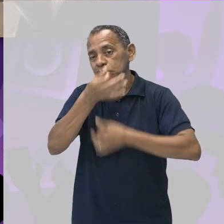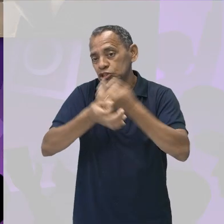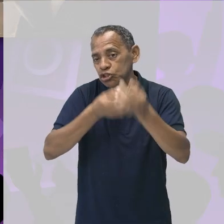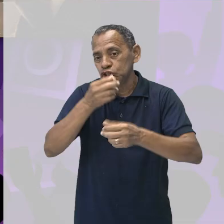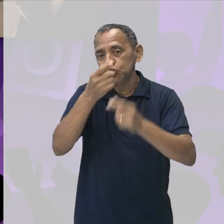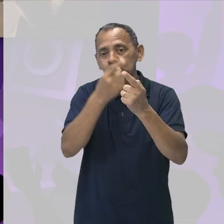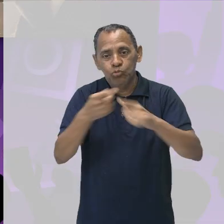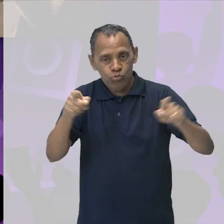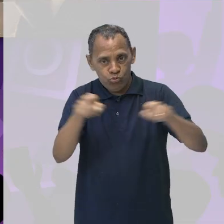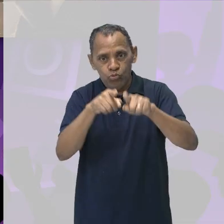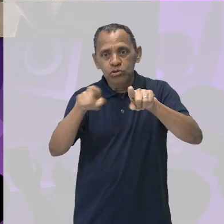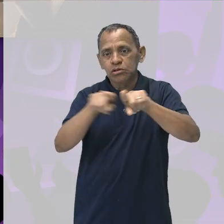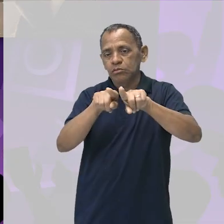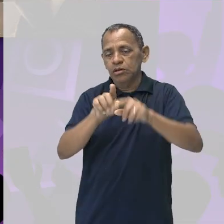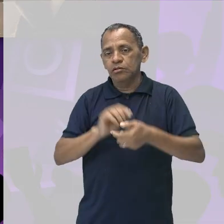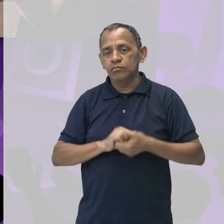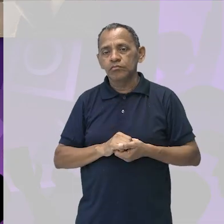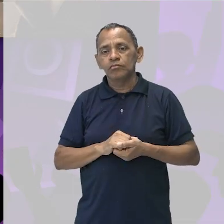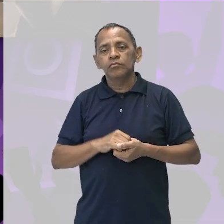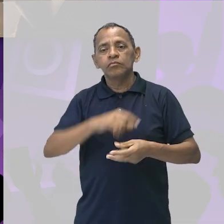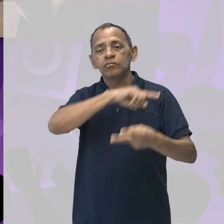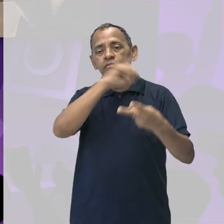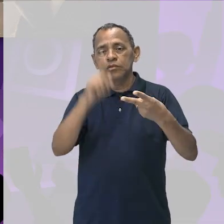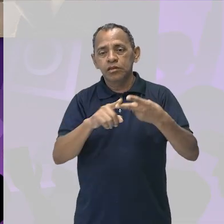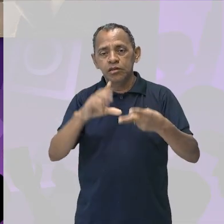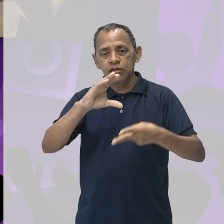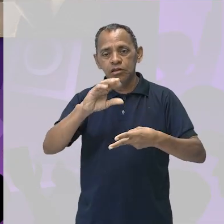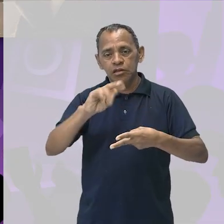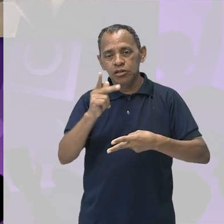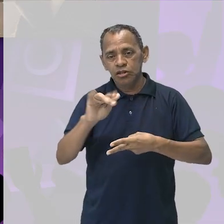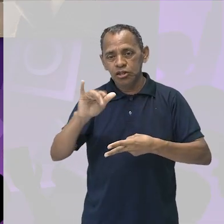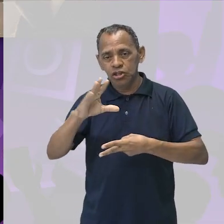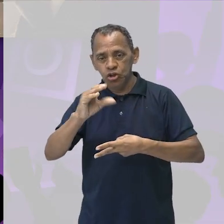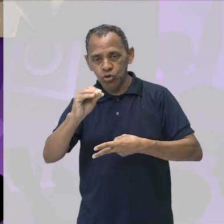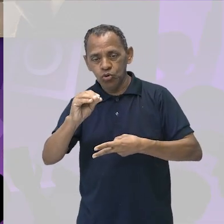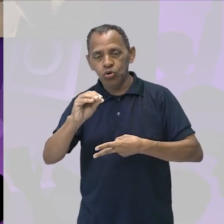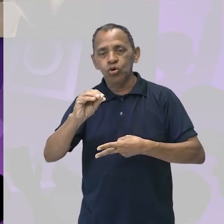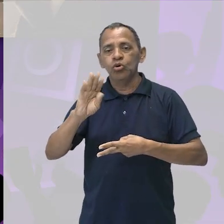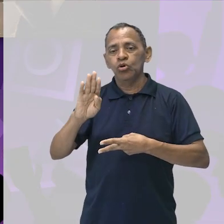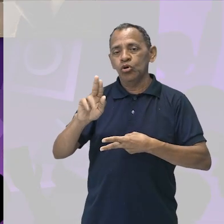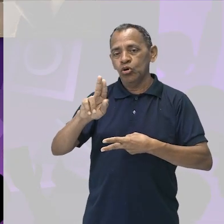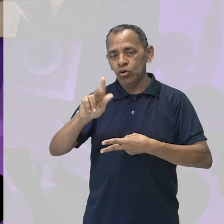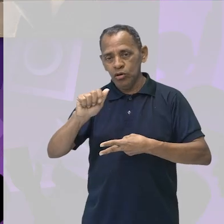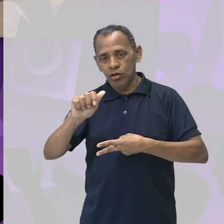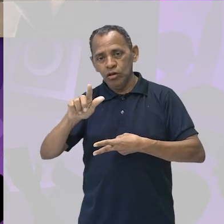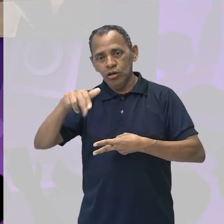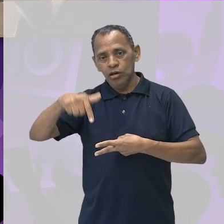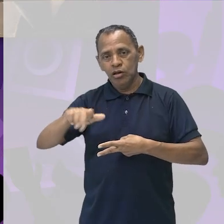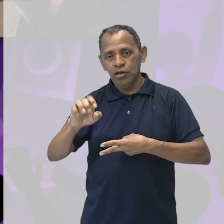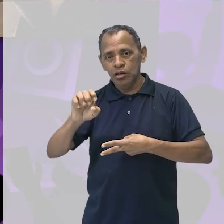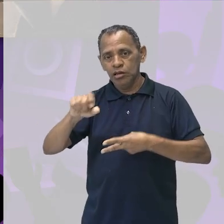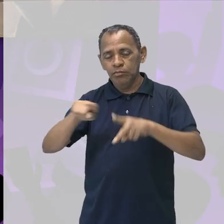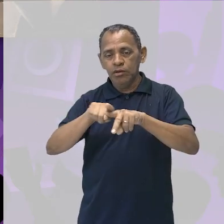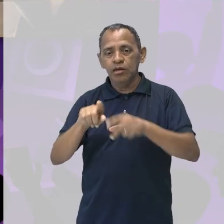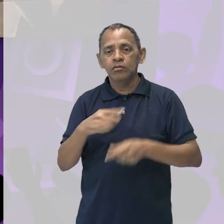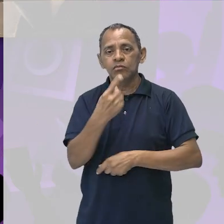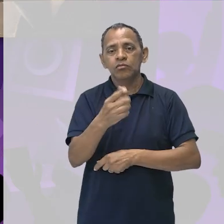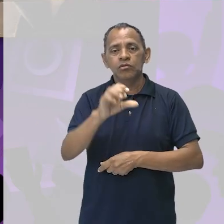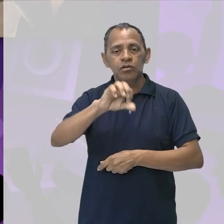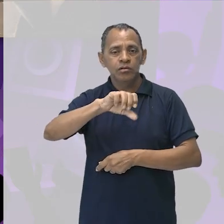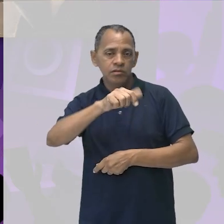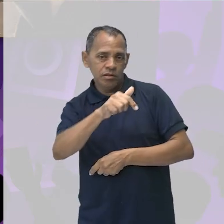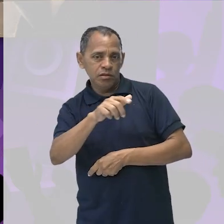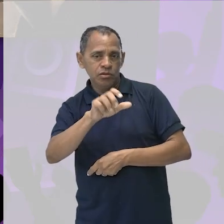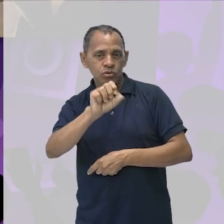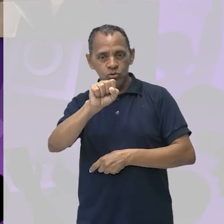nós temos também Chico Buarque, com a música Cálice, em 1978. Também participou do